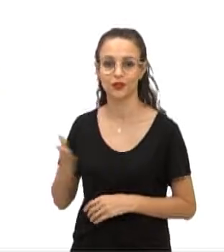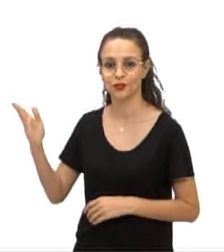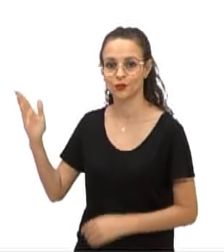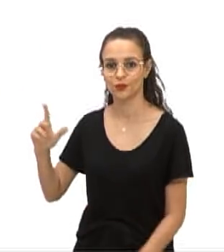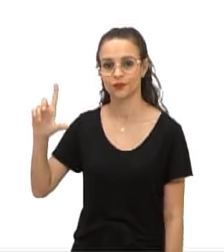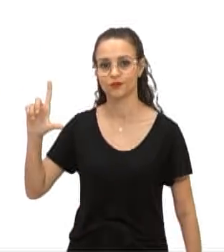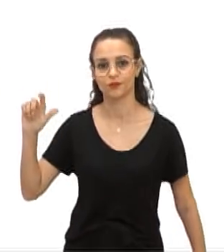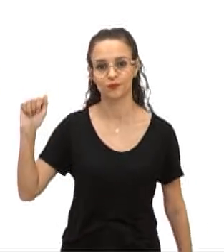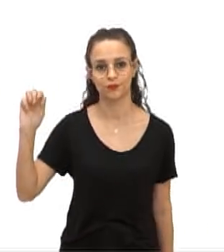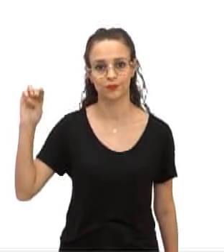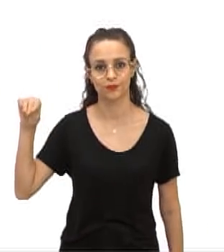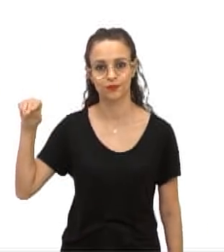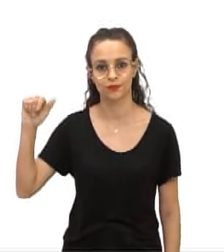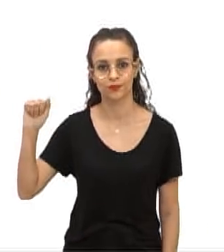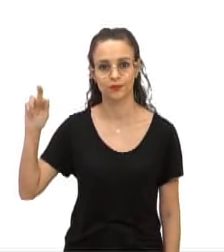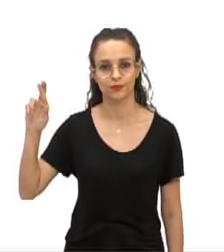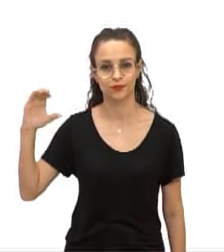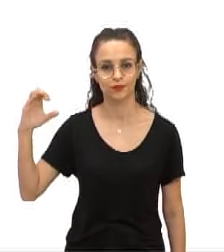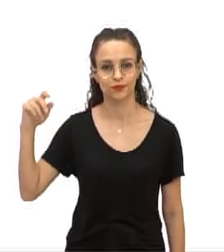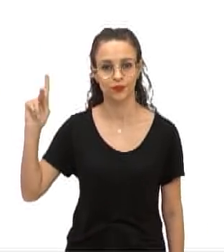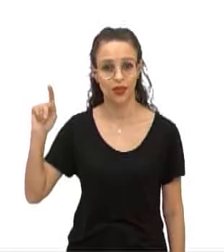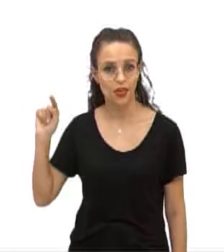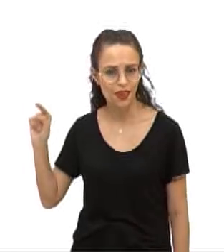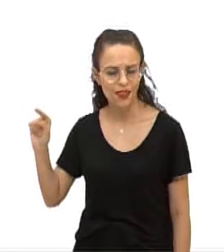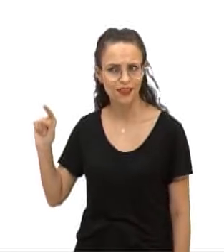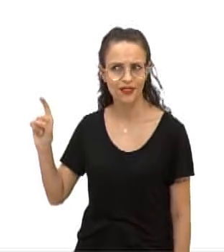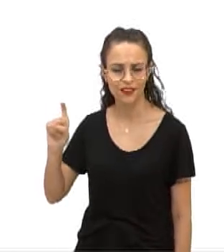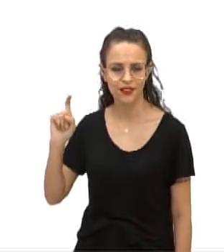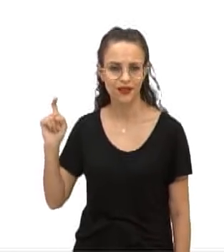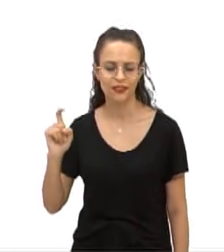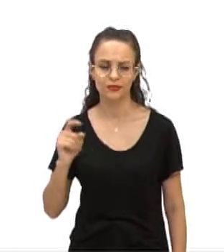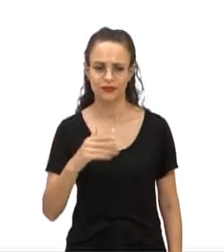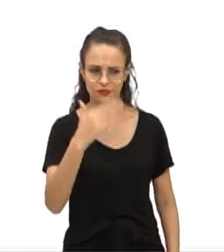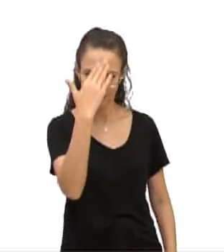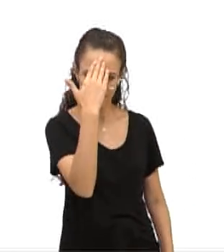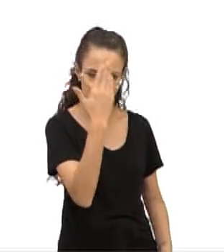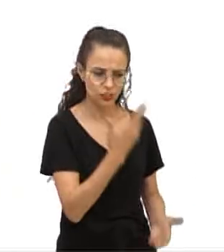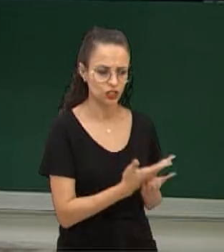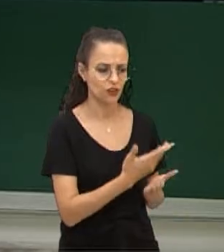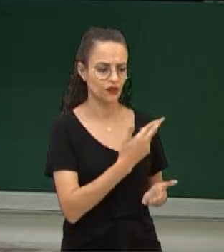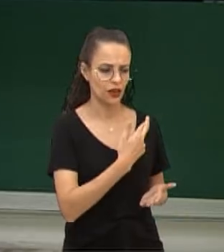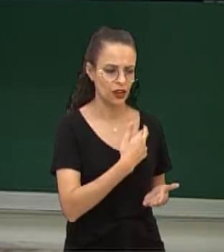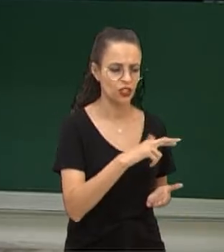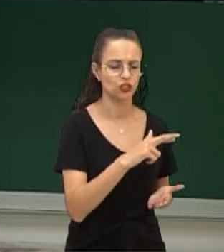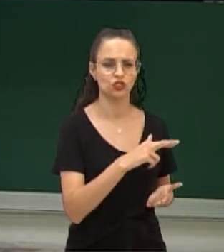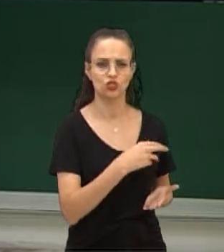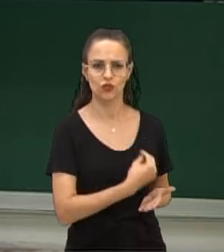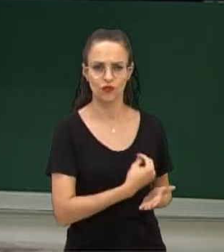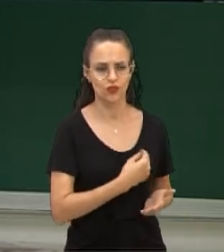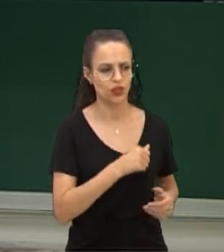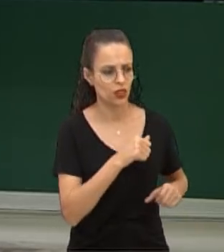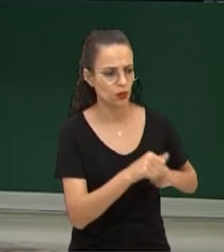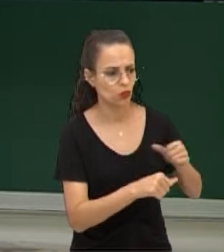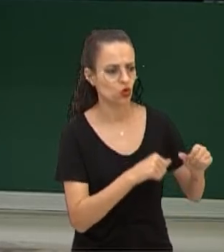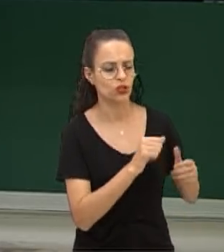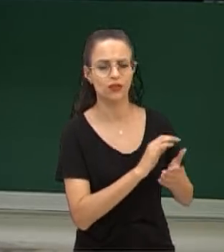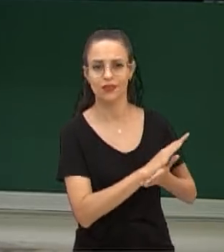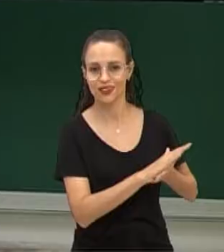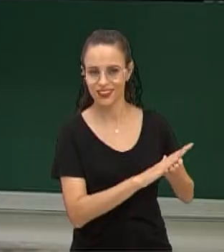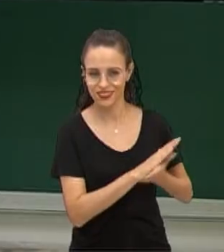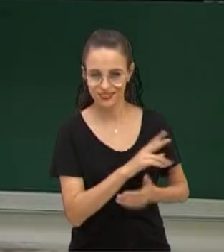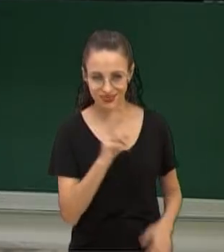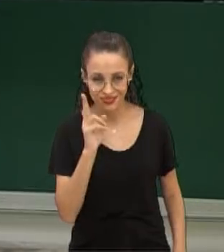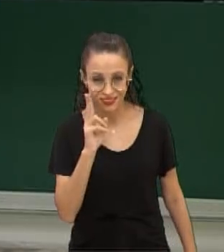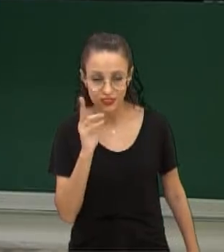Jean-Baptiste Lamarck? Aquele naturalista que era cristão e fixista, não acreditava que os seres